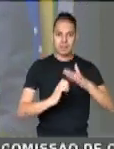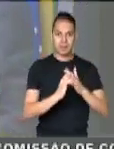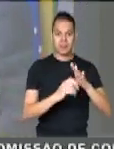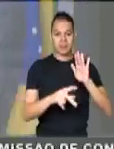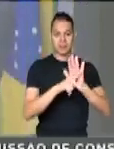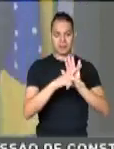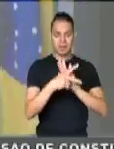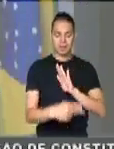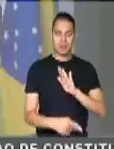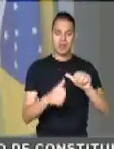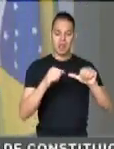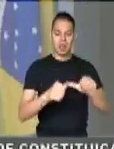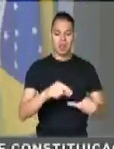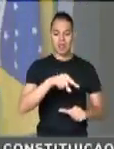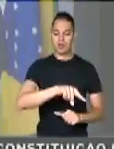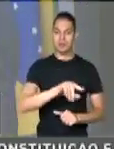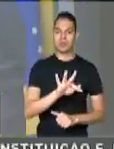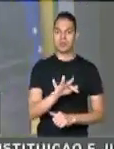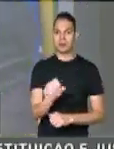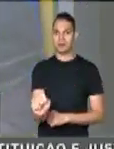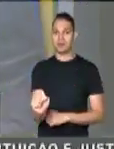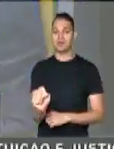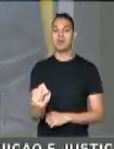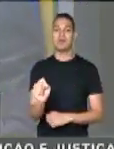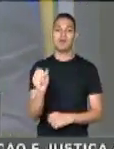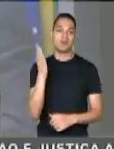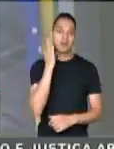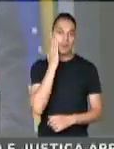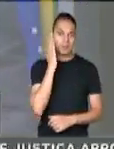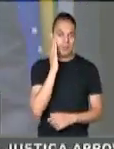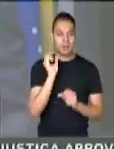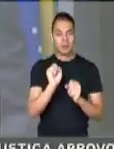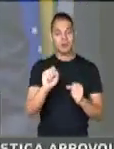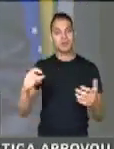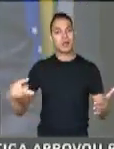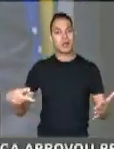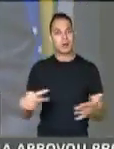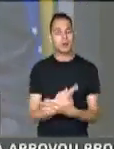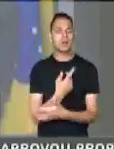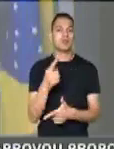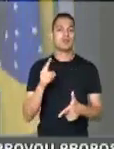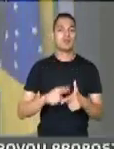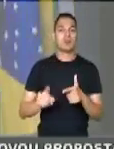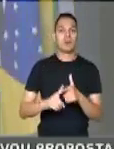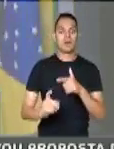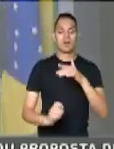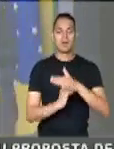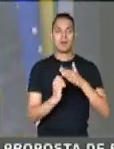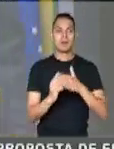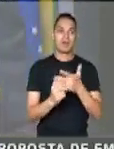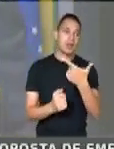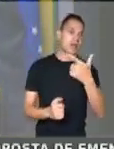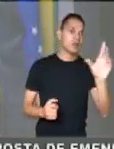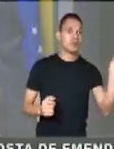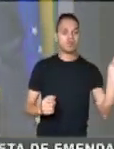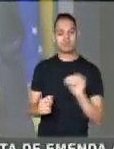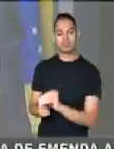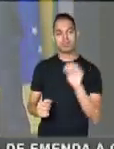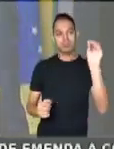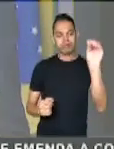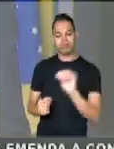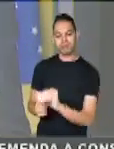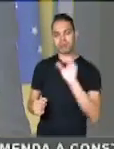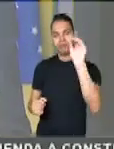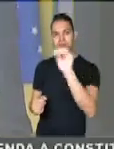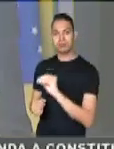cidade, já temendo que houvesse alguma situação que pudesse trazer empresas de fora e não desse condição de nós avançarmos com